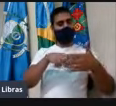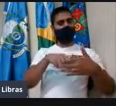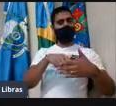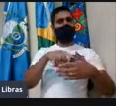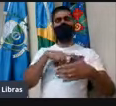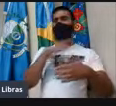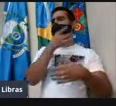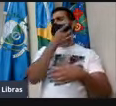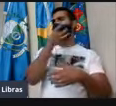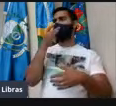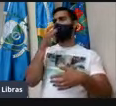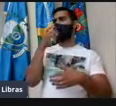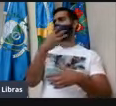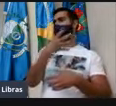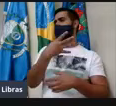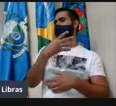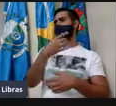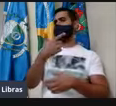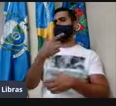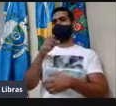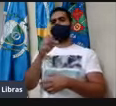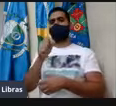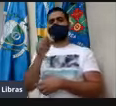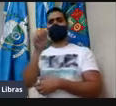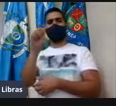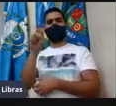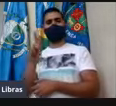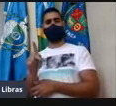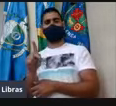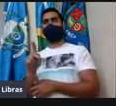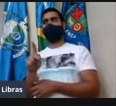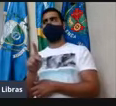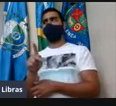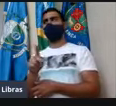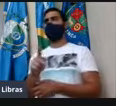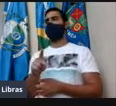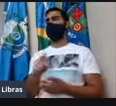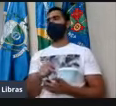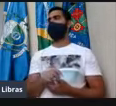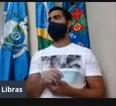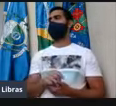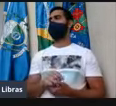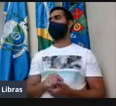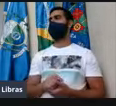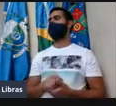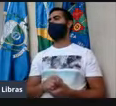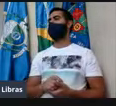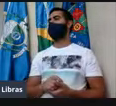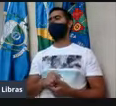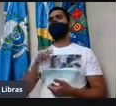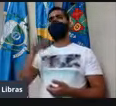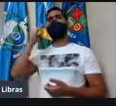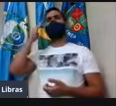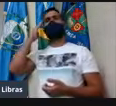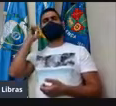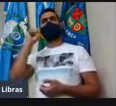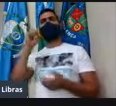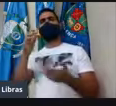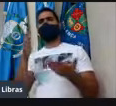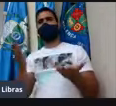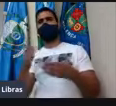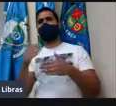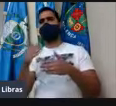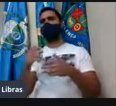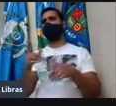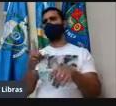em setembro 428 aposentadorias, 42 pensões, a gente entende que é um investimento a médio